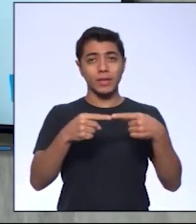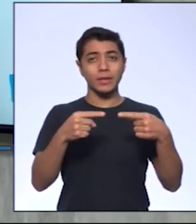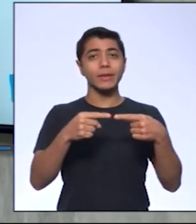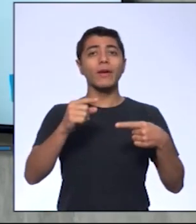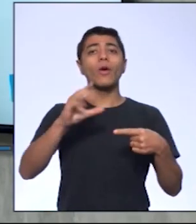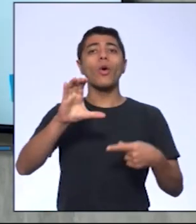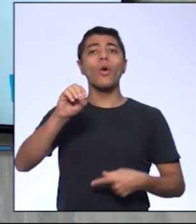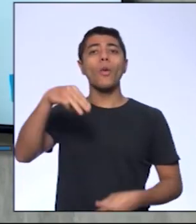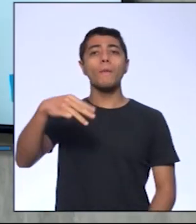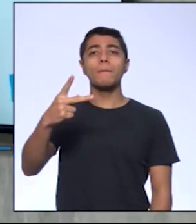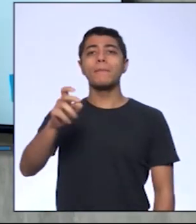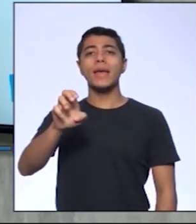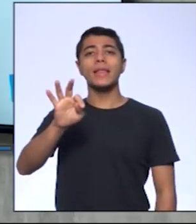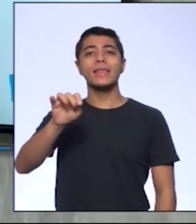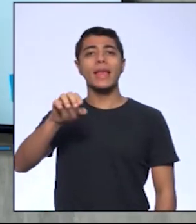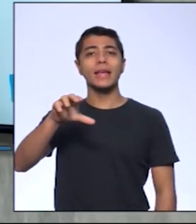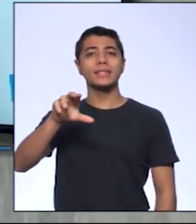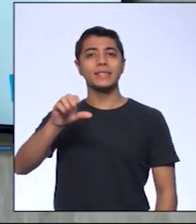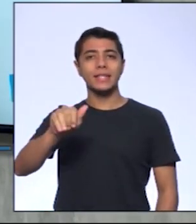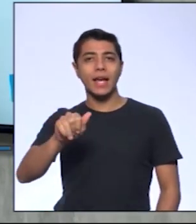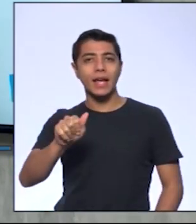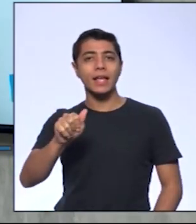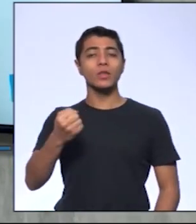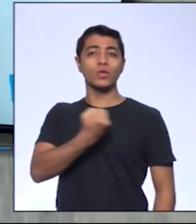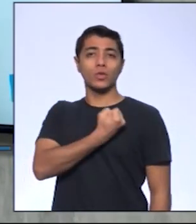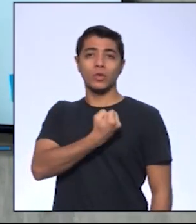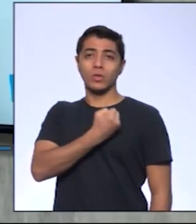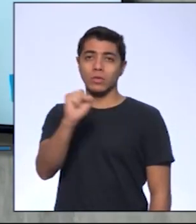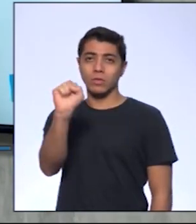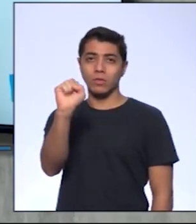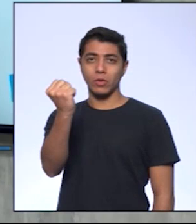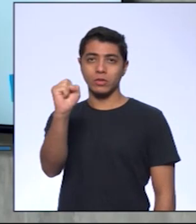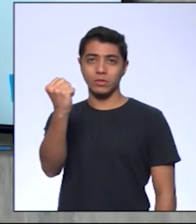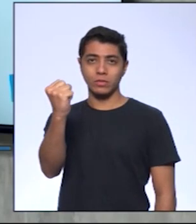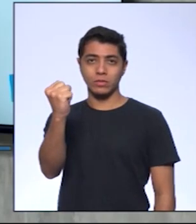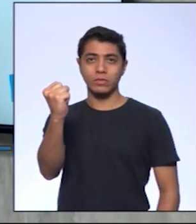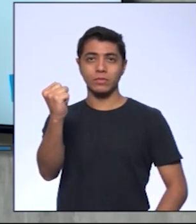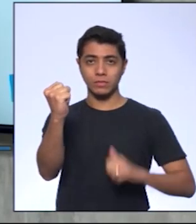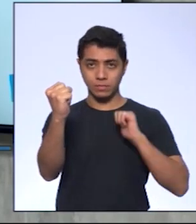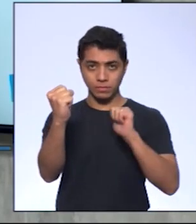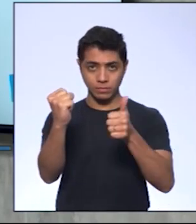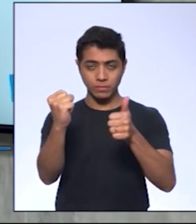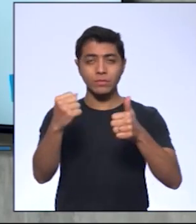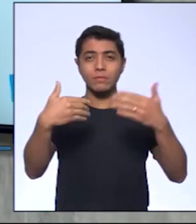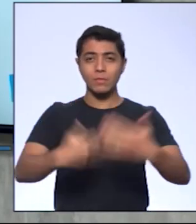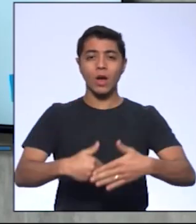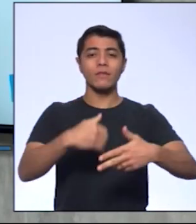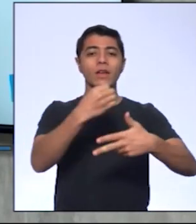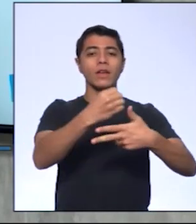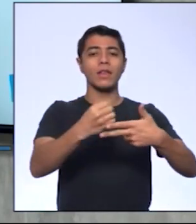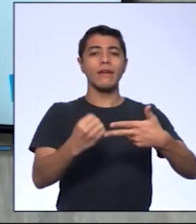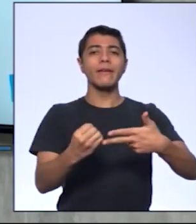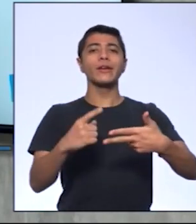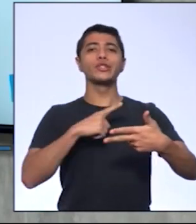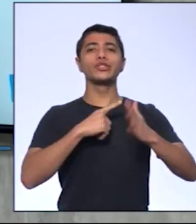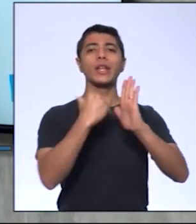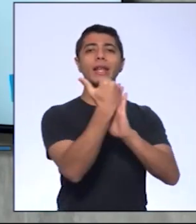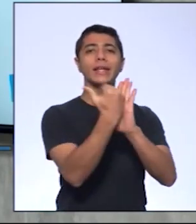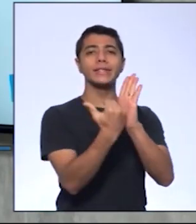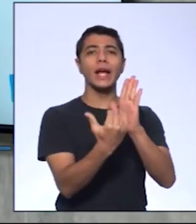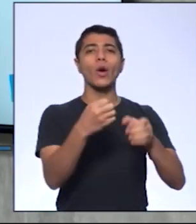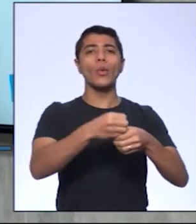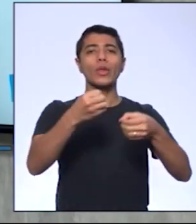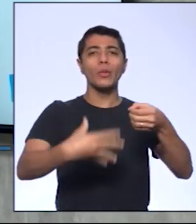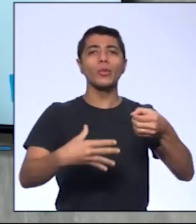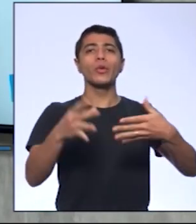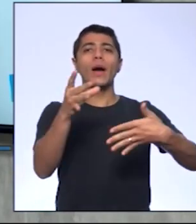8. Lá no Enem, lembra, nós não trazemos uma lista de conteúdos, mas trazemos uma sequência de competências e habilidades